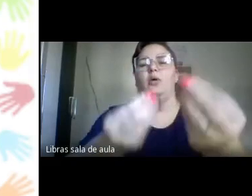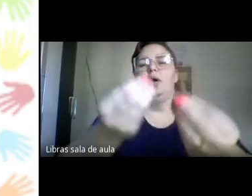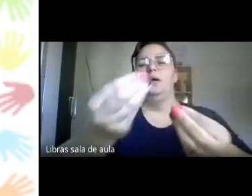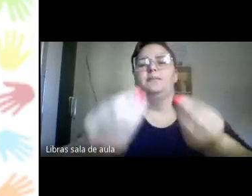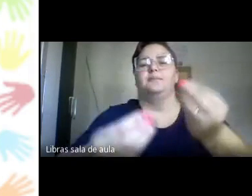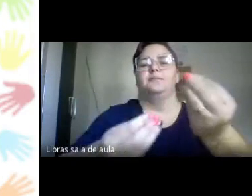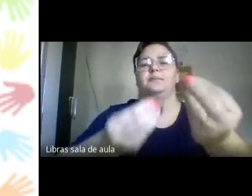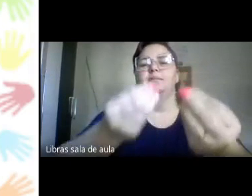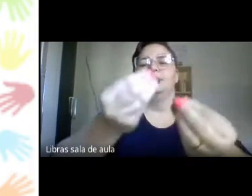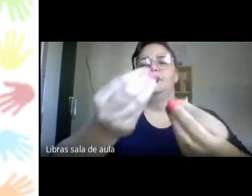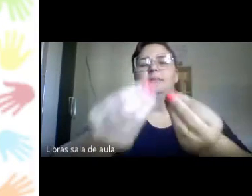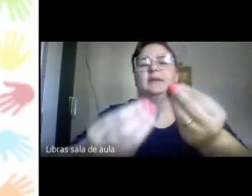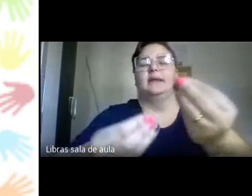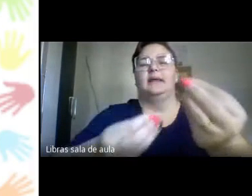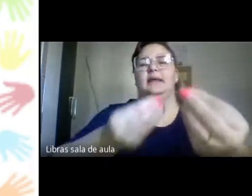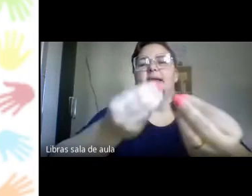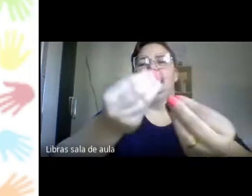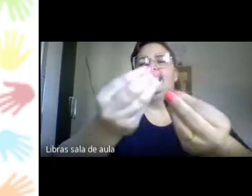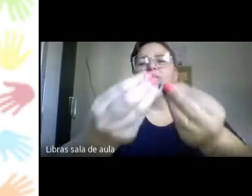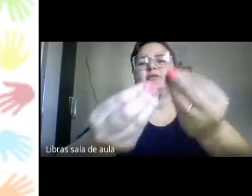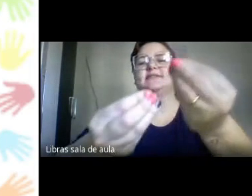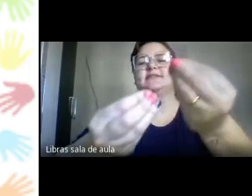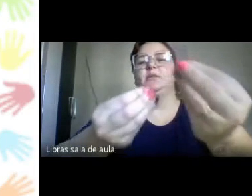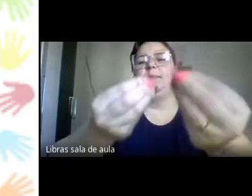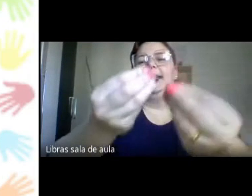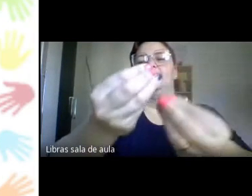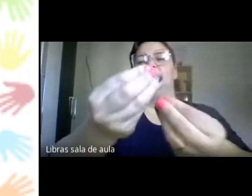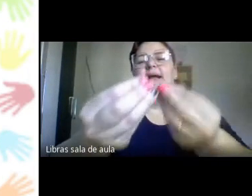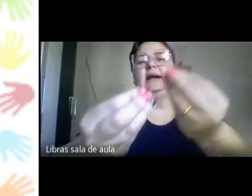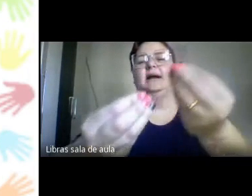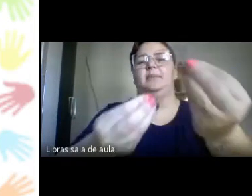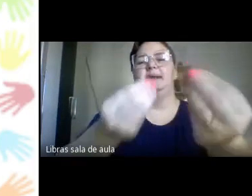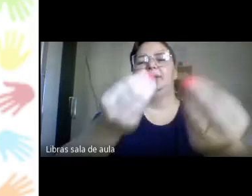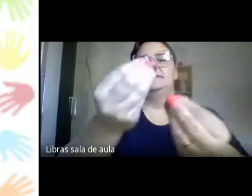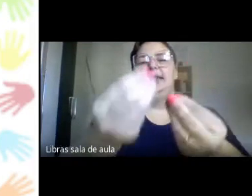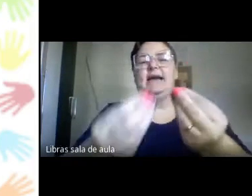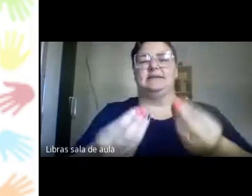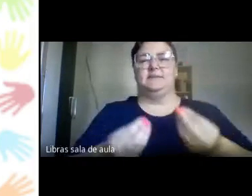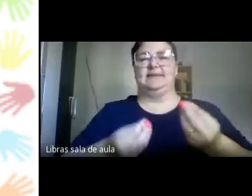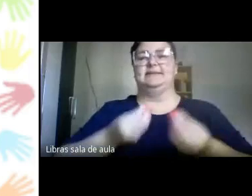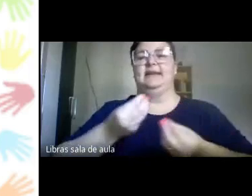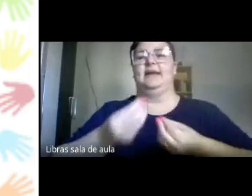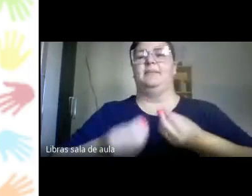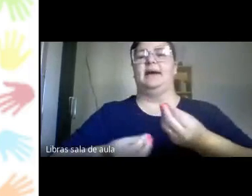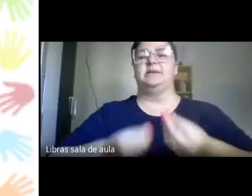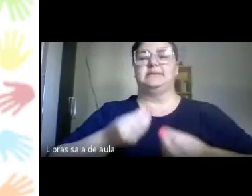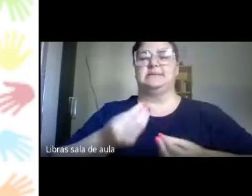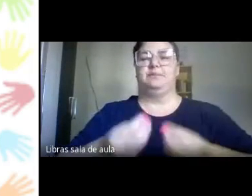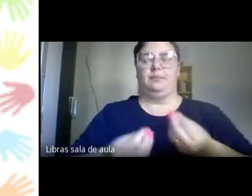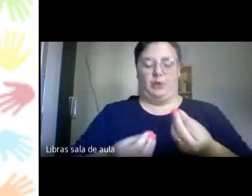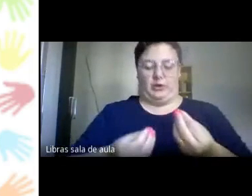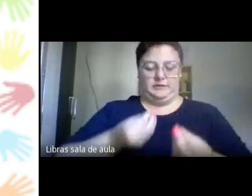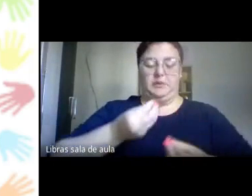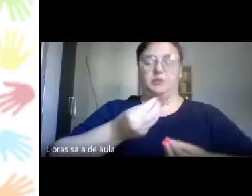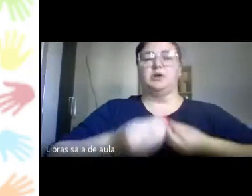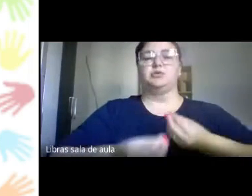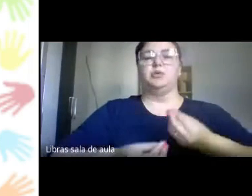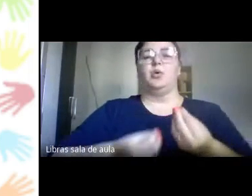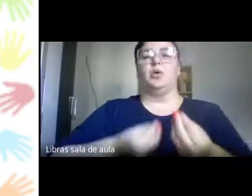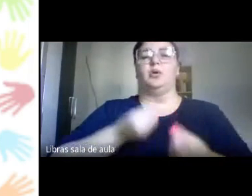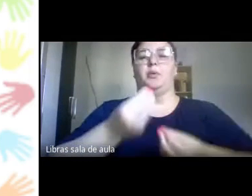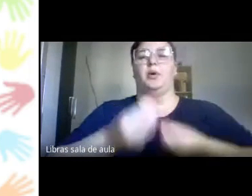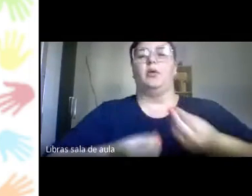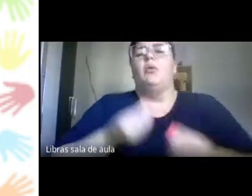Como, ó. Claro que eu estou fazendo perto da câmera os sinais, mas ele é mais próximo ao